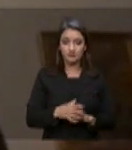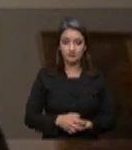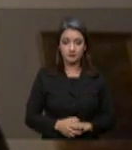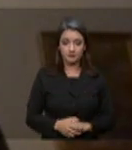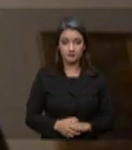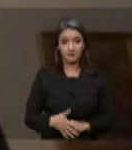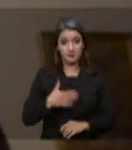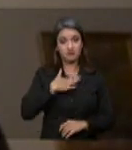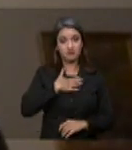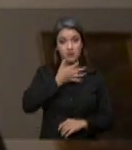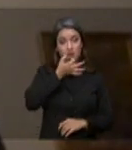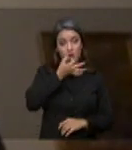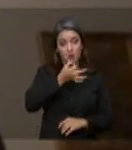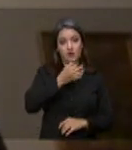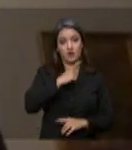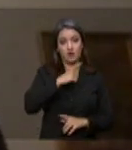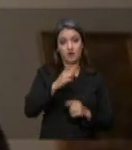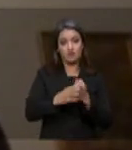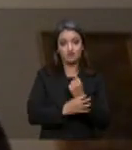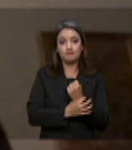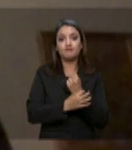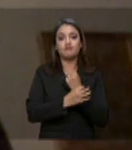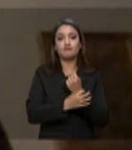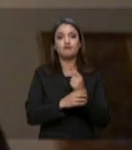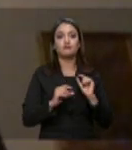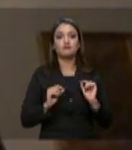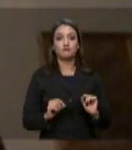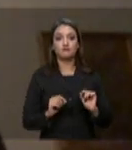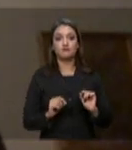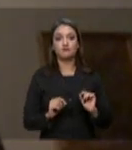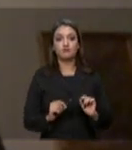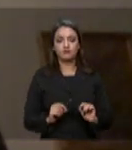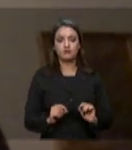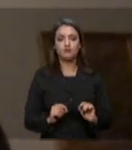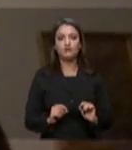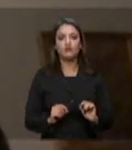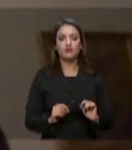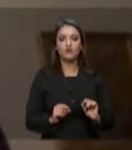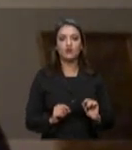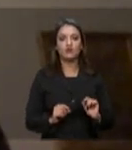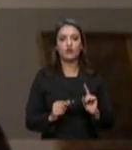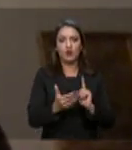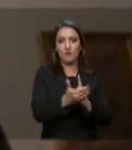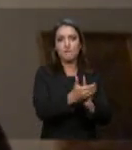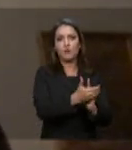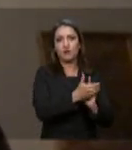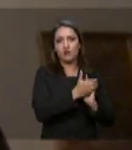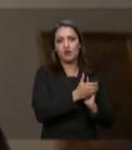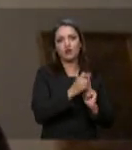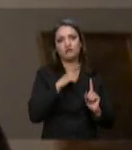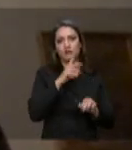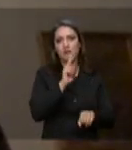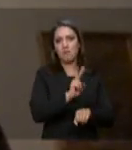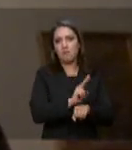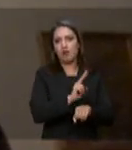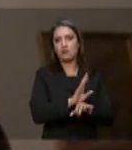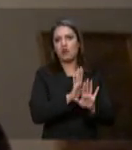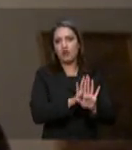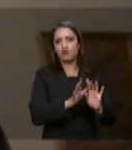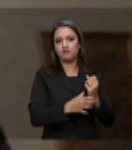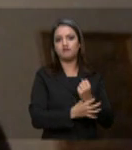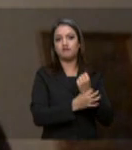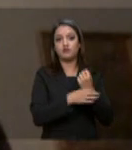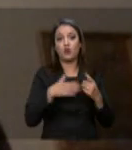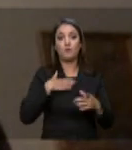e na minha opinião a integralidade da imunidade parlamentar em